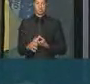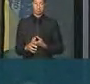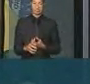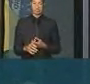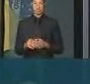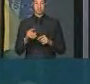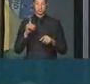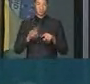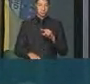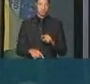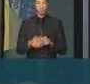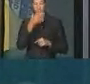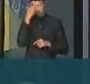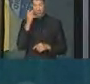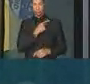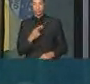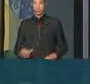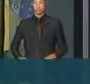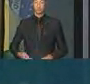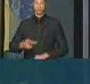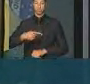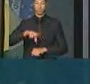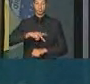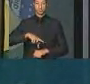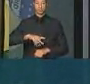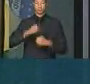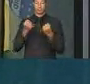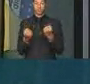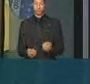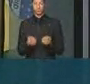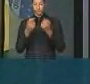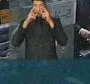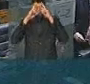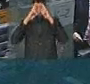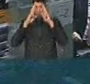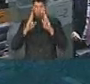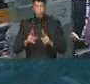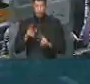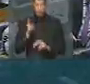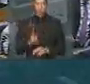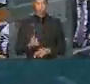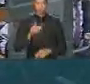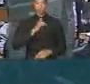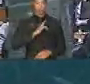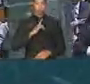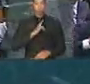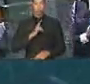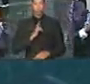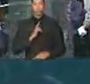apenas de quem preside o país que pese o respeito que se deve sempre ter